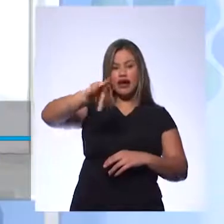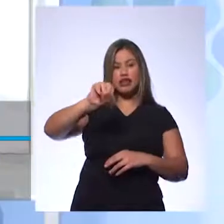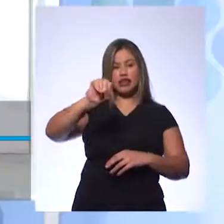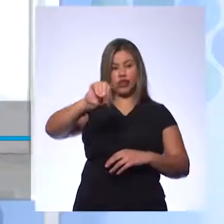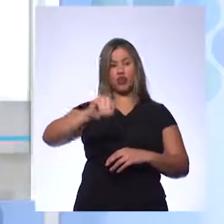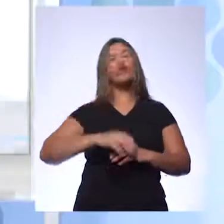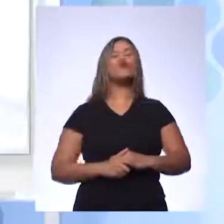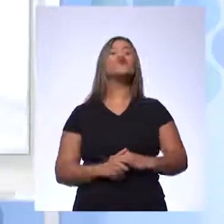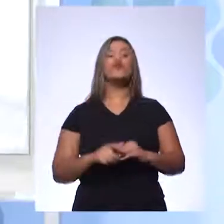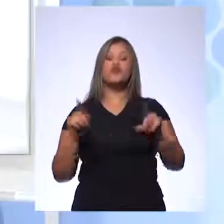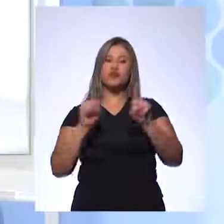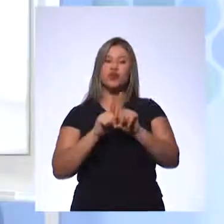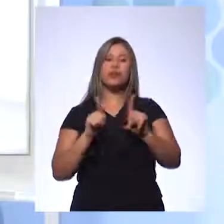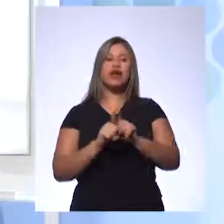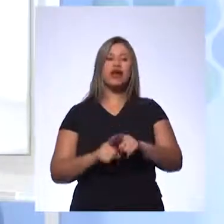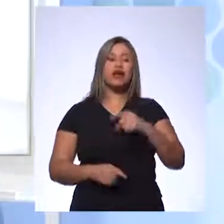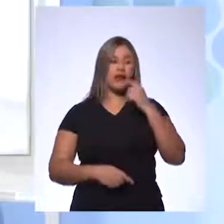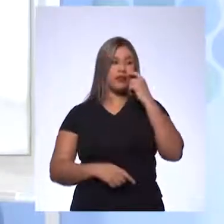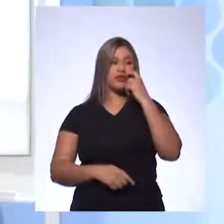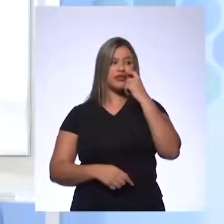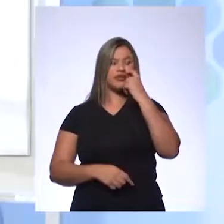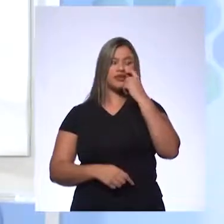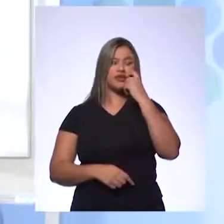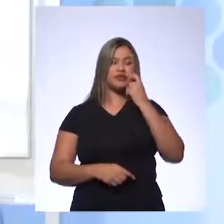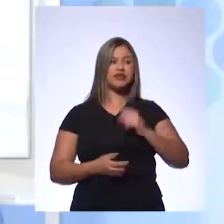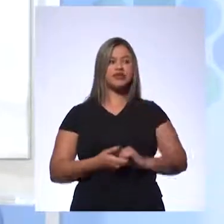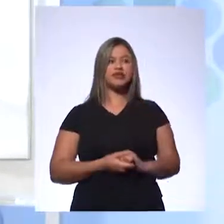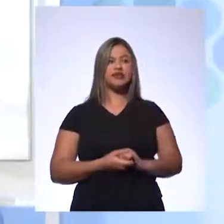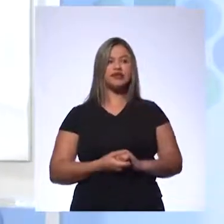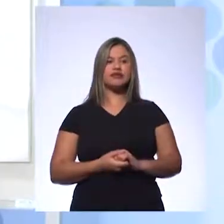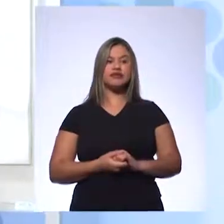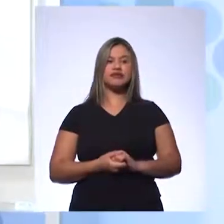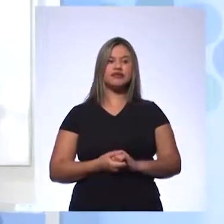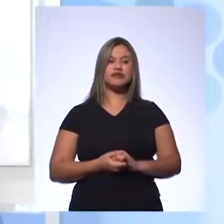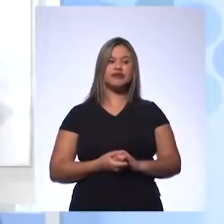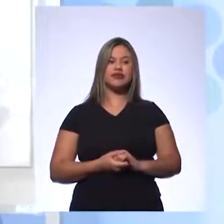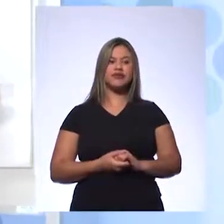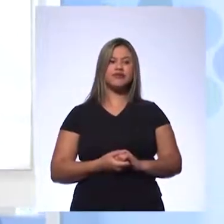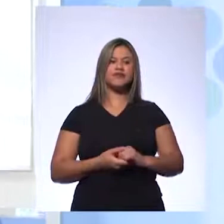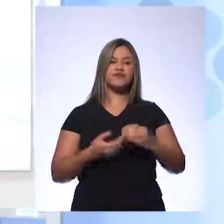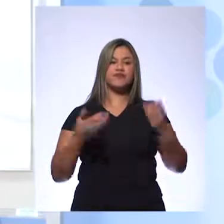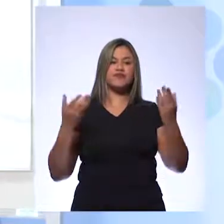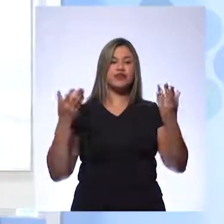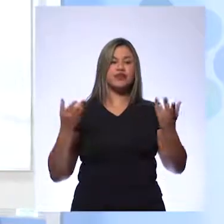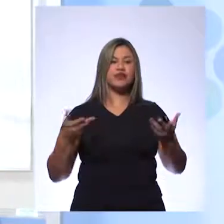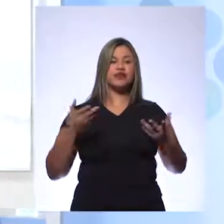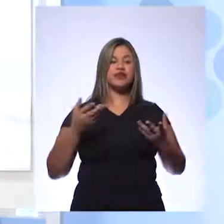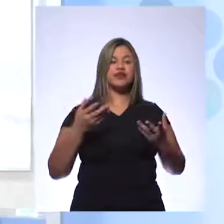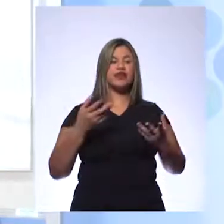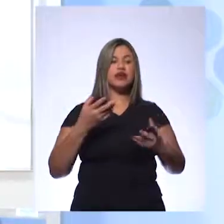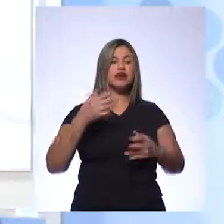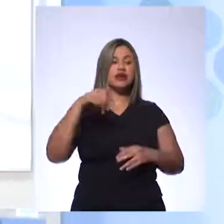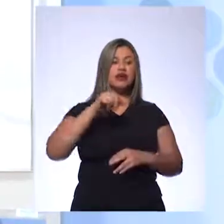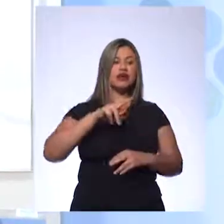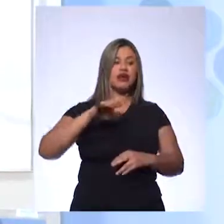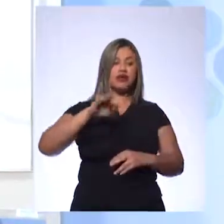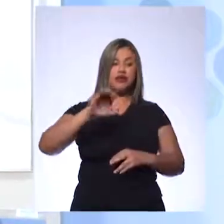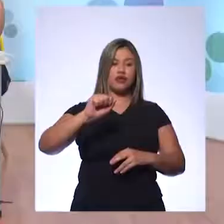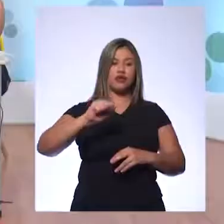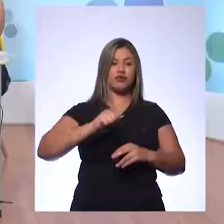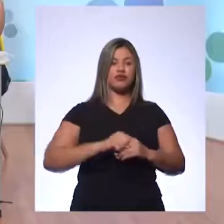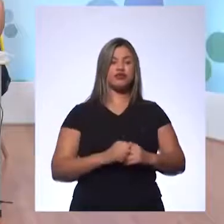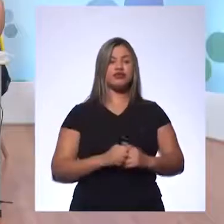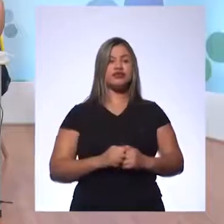da importância do Mediterrâneo a pro Maria falou sobre a migração dos povos bárbaros muito bom